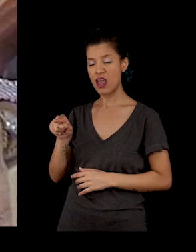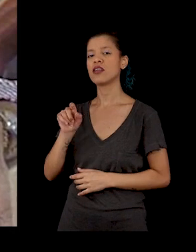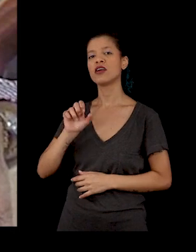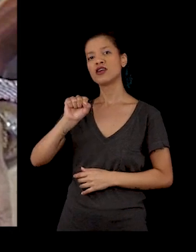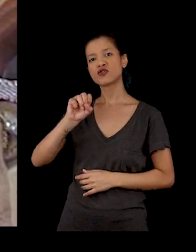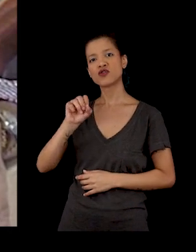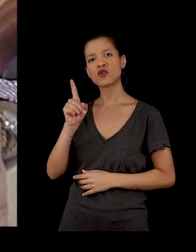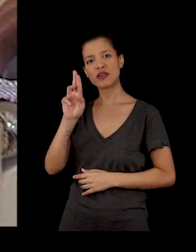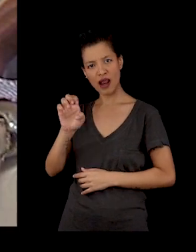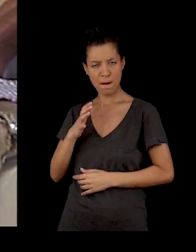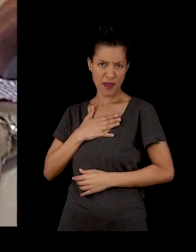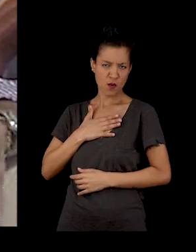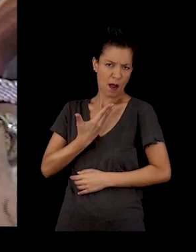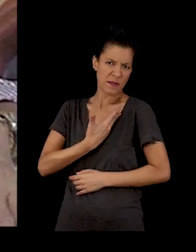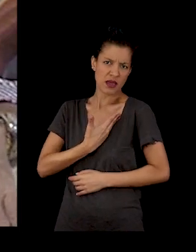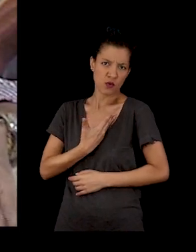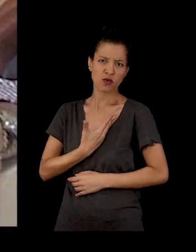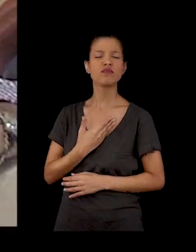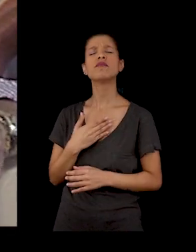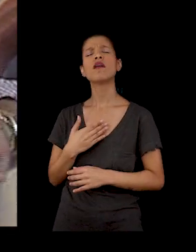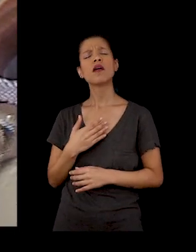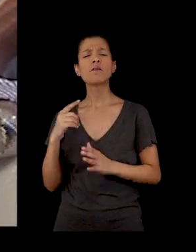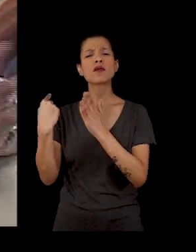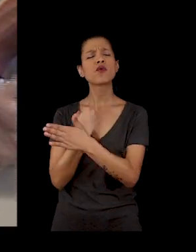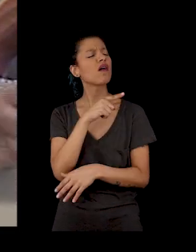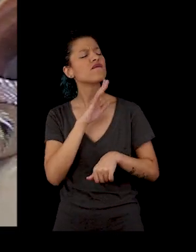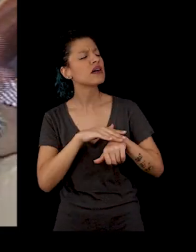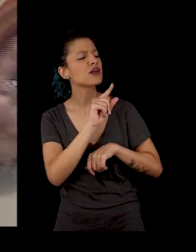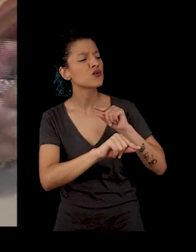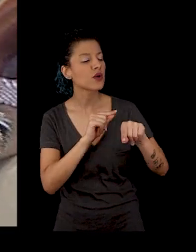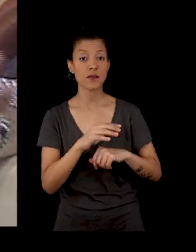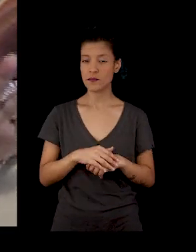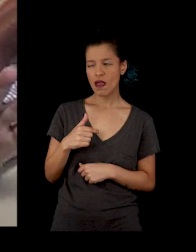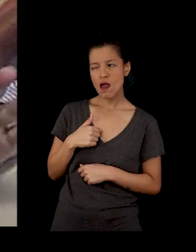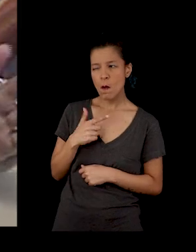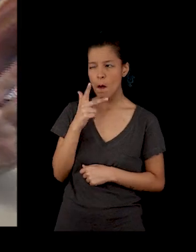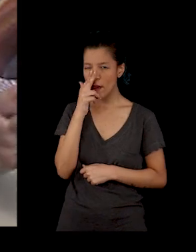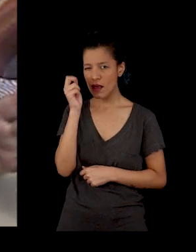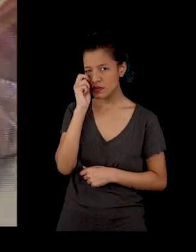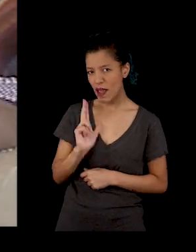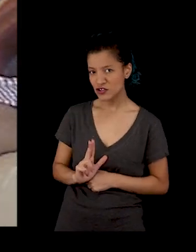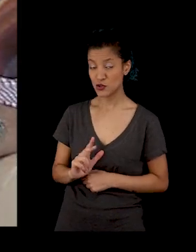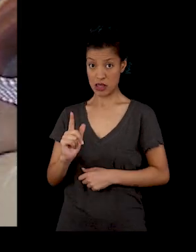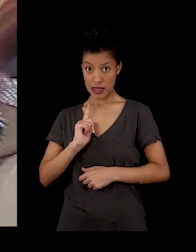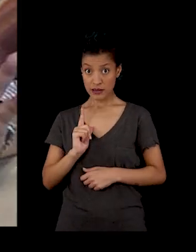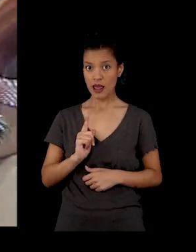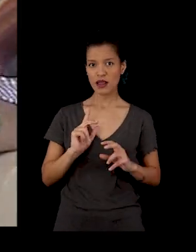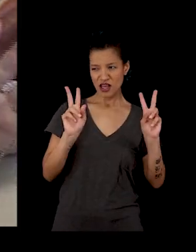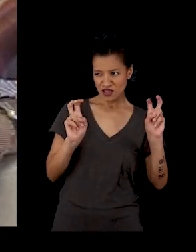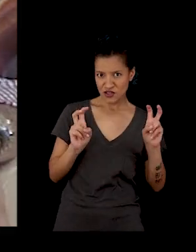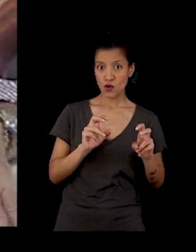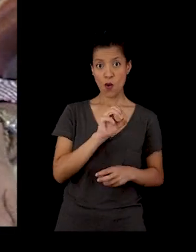Sodré, meu amigo, e perguntou, o que é que você está fazendo? Eu disse, olha, eu estou fazendo aqui uma pequena safadeza. Estou adaptando O Berço do